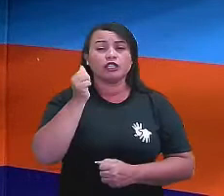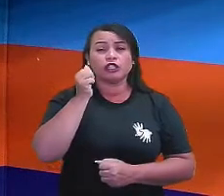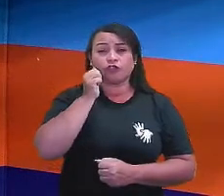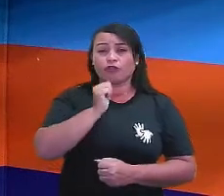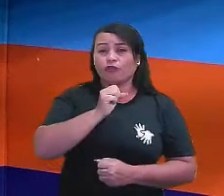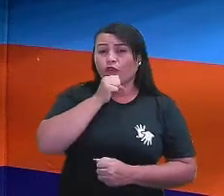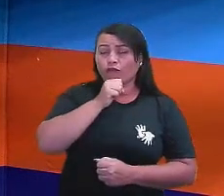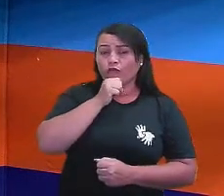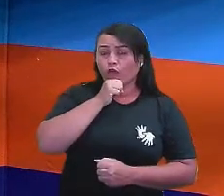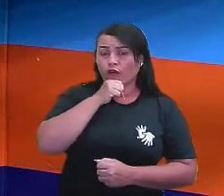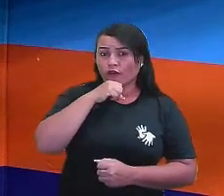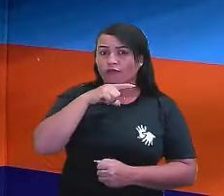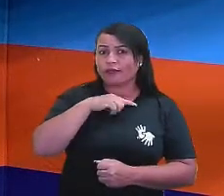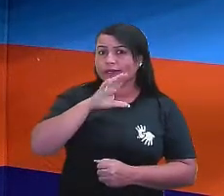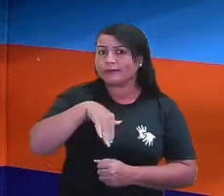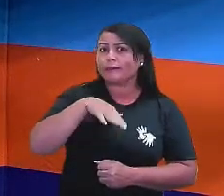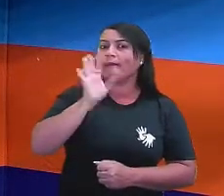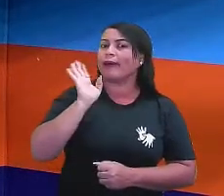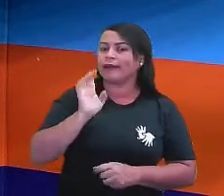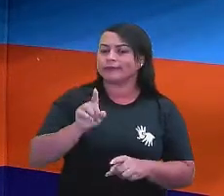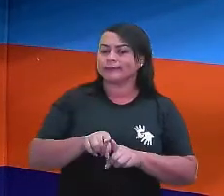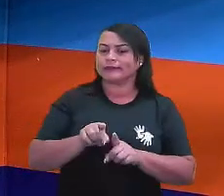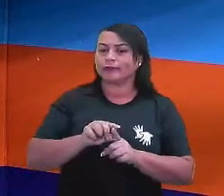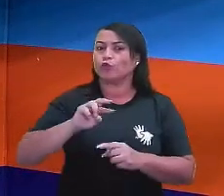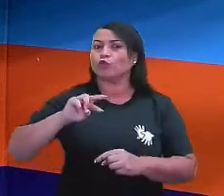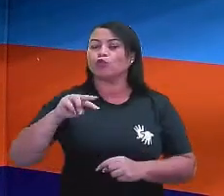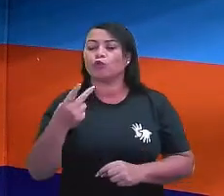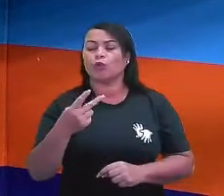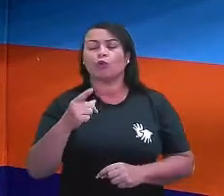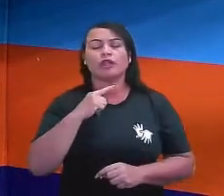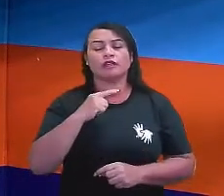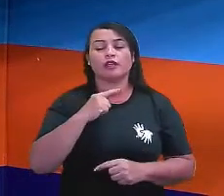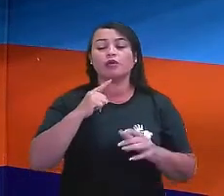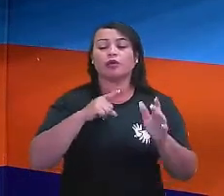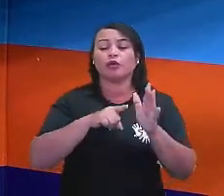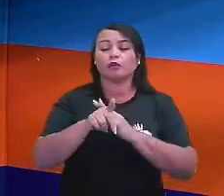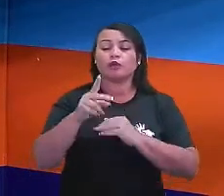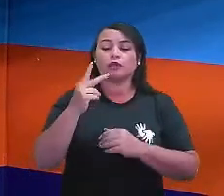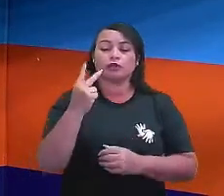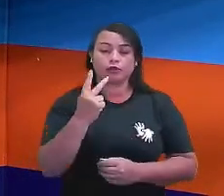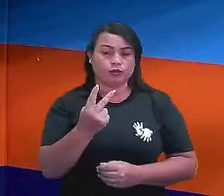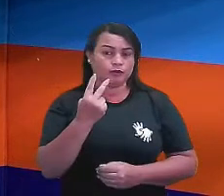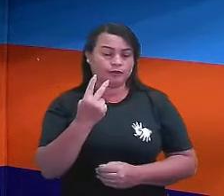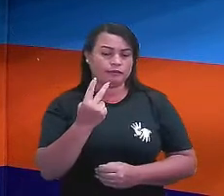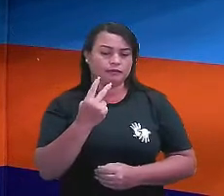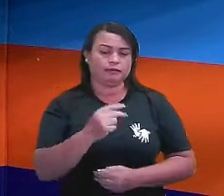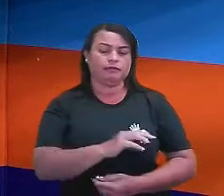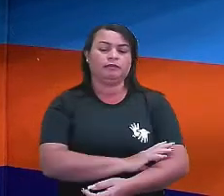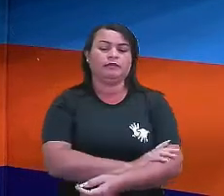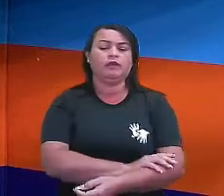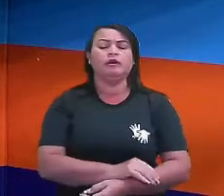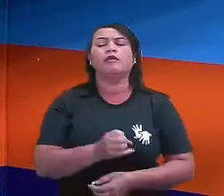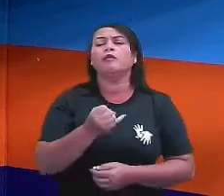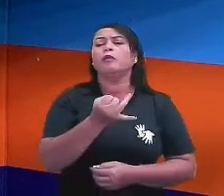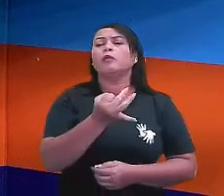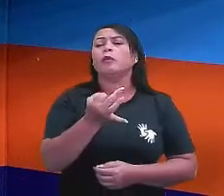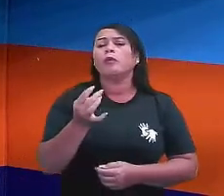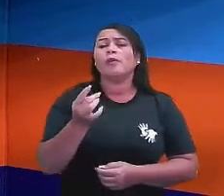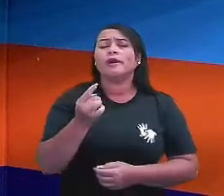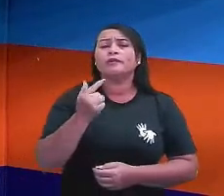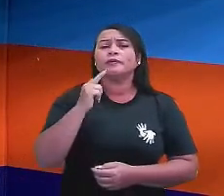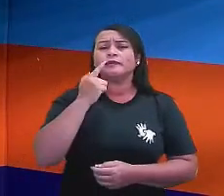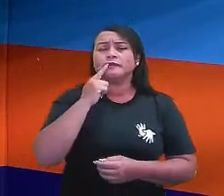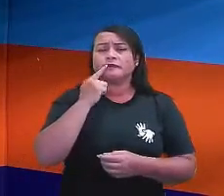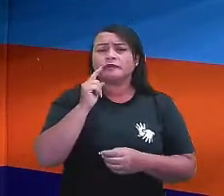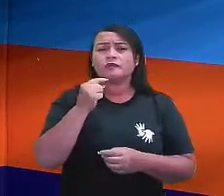o dobro dessa quantidade. E aí eu tenho duas perguntinhas nessa questão. Quantos salgadinhos vovó